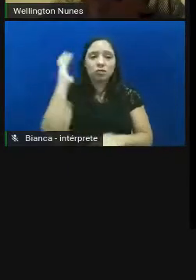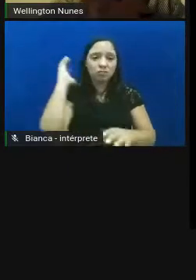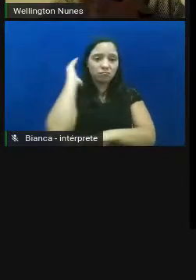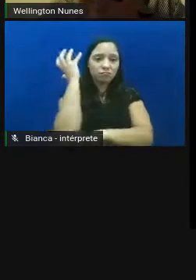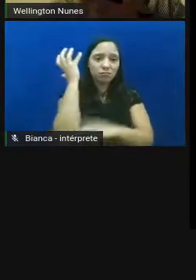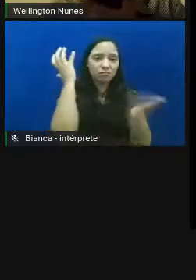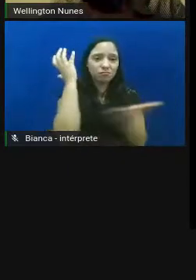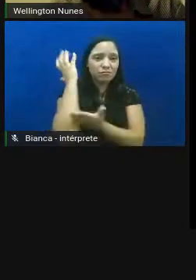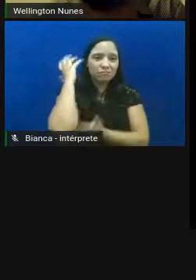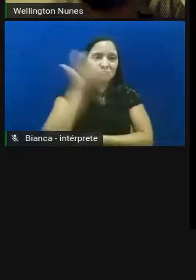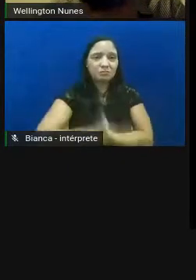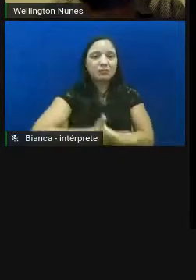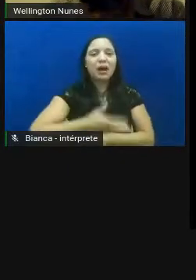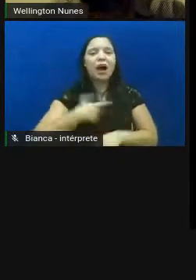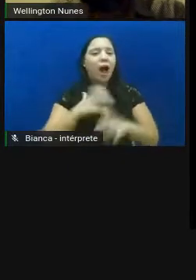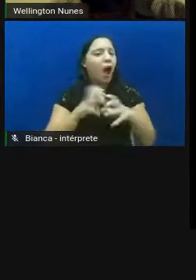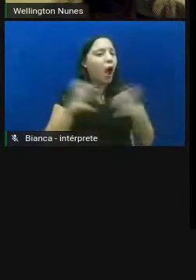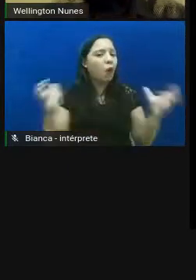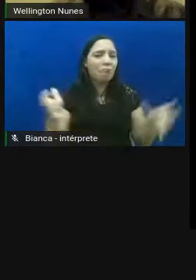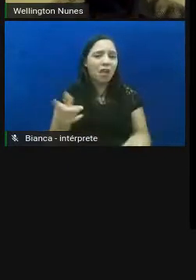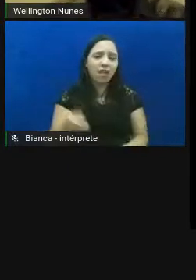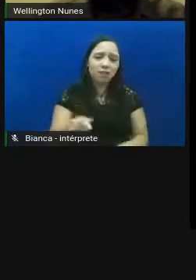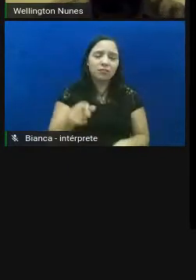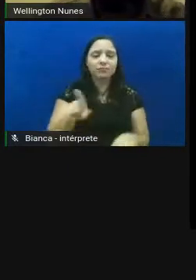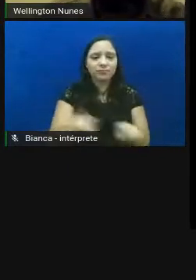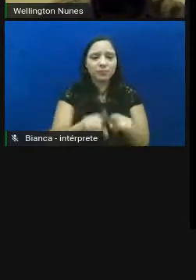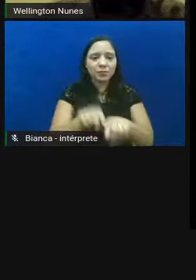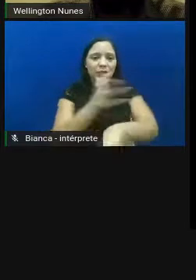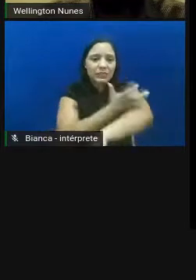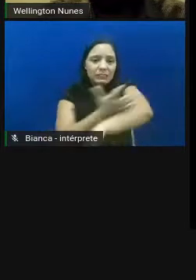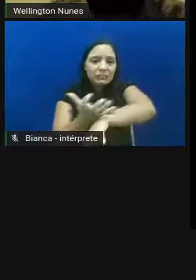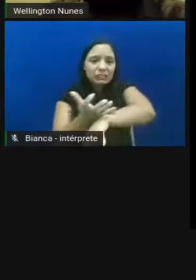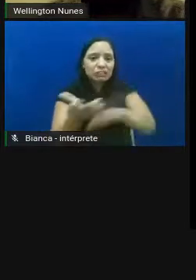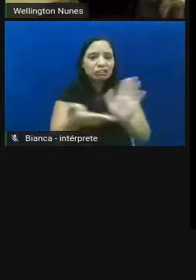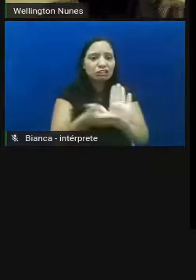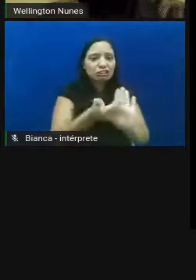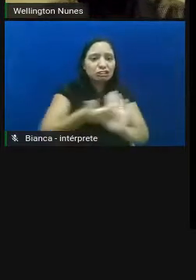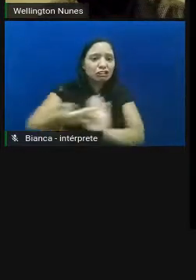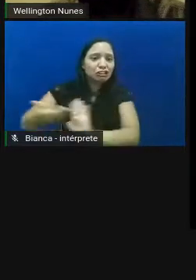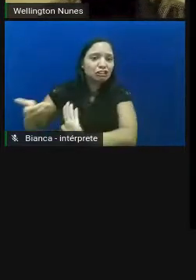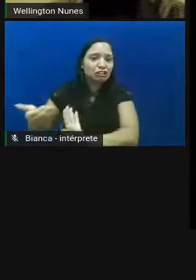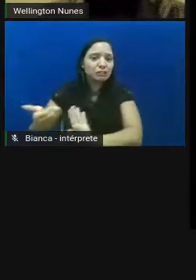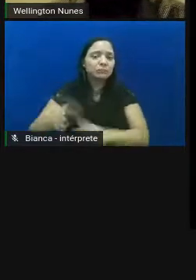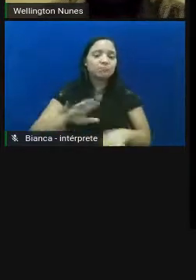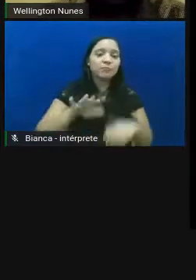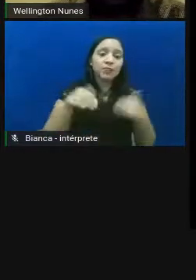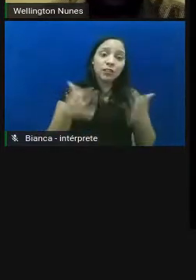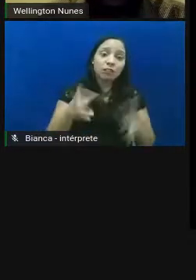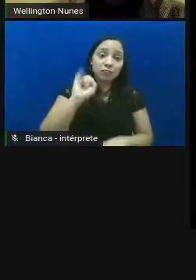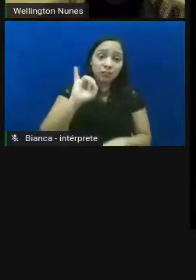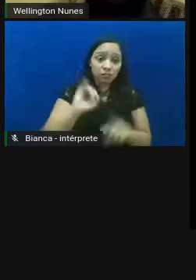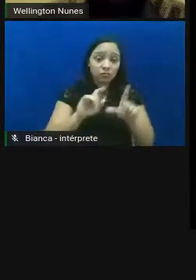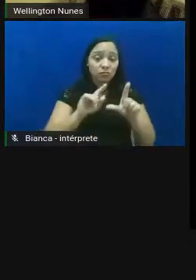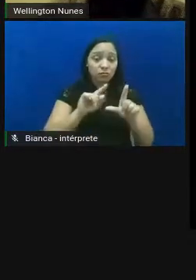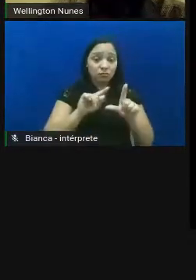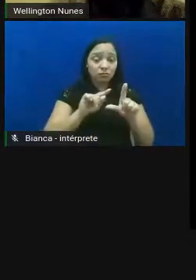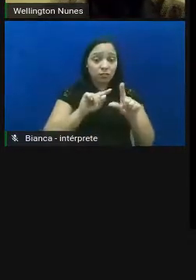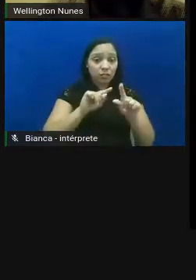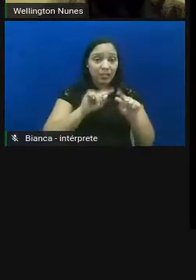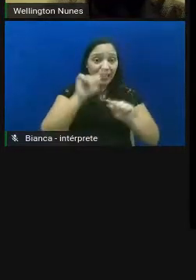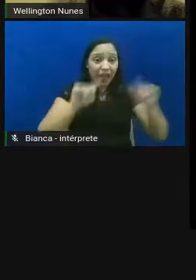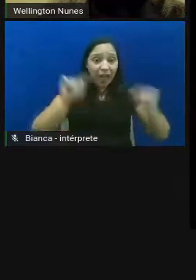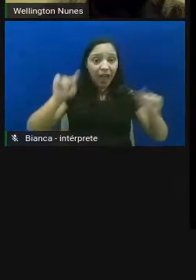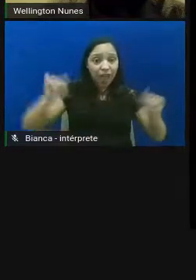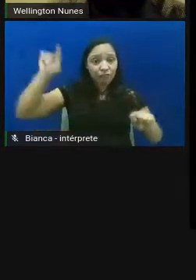de remanescentes de vegetação nativa. Se colocarmos em gráfico, fica mais fácil entender. Tem uma oscilação